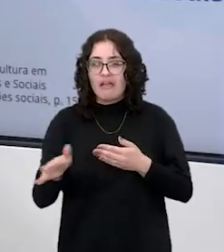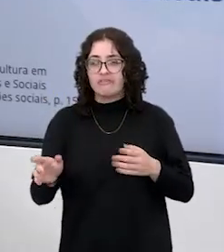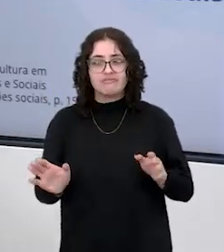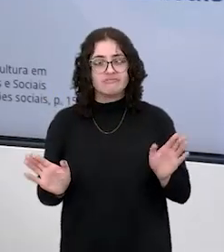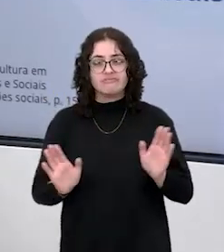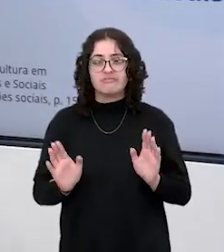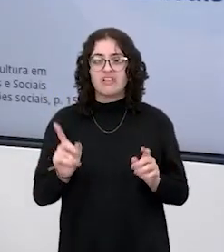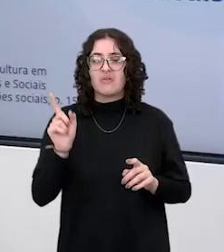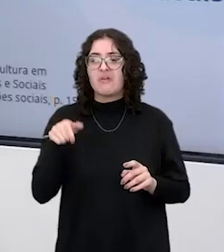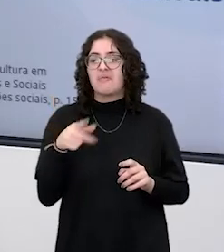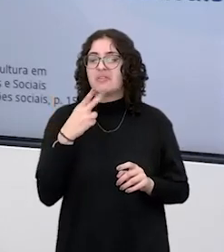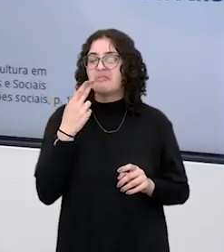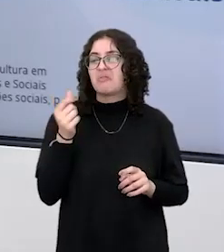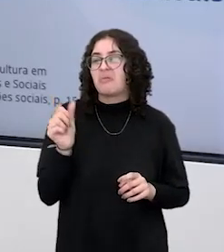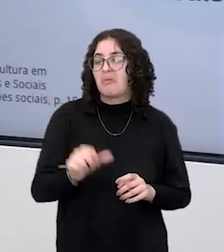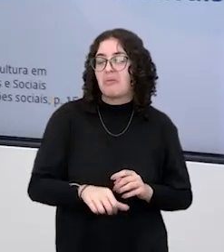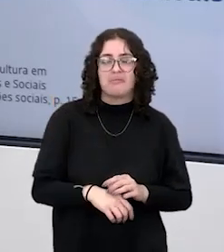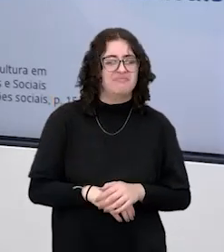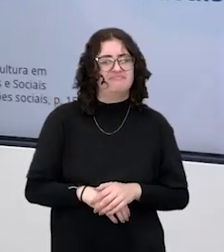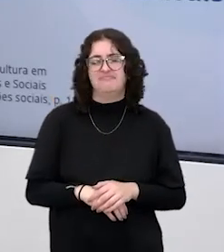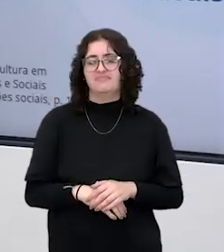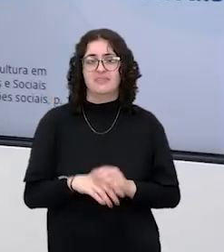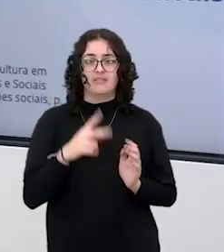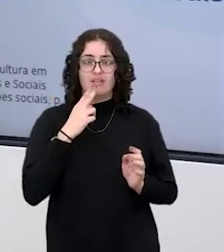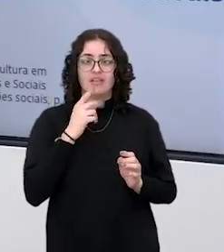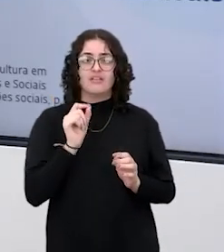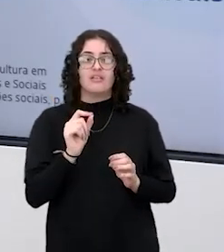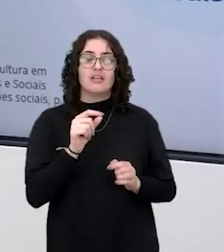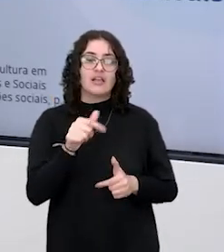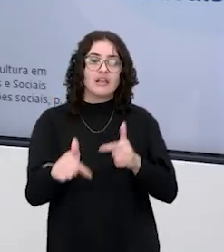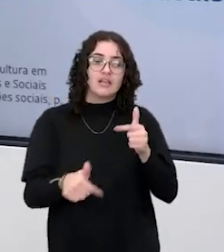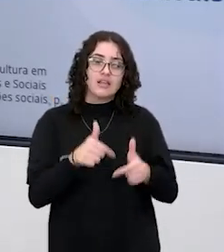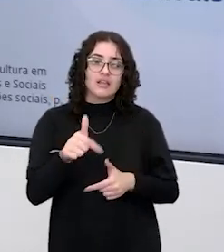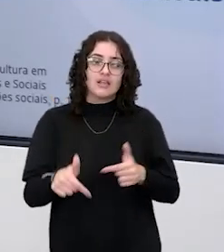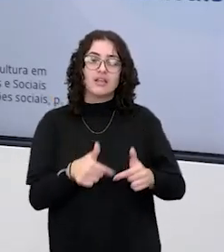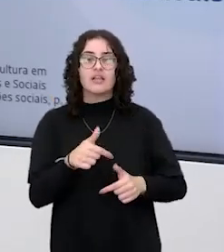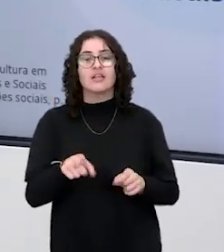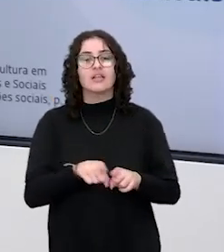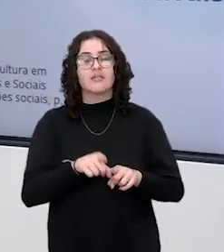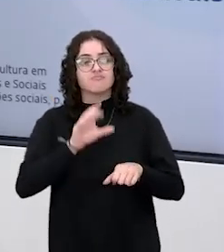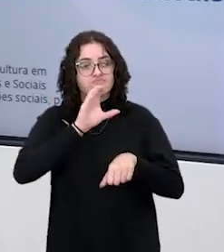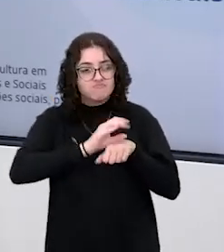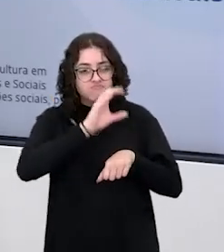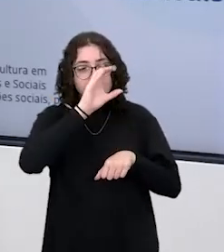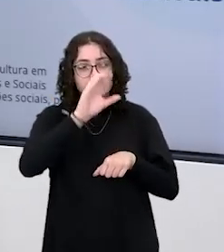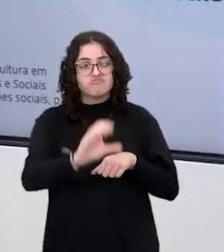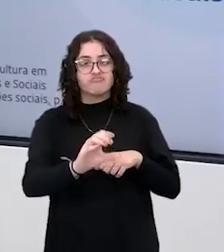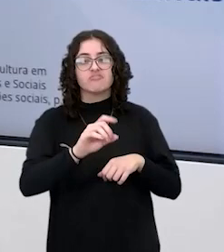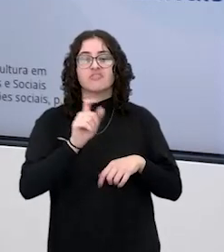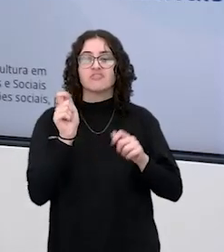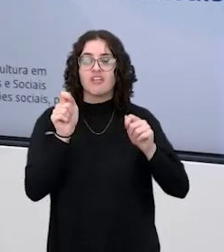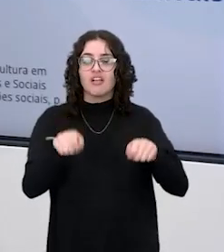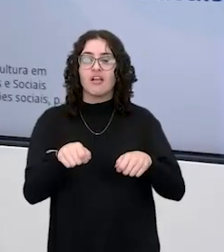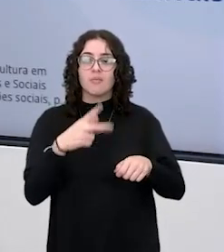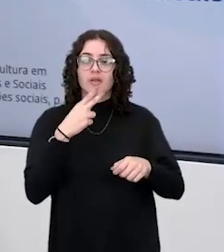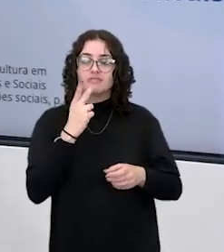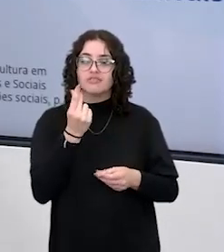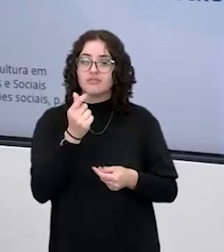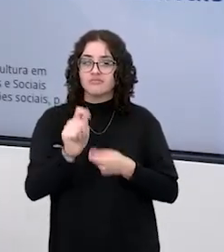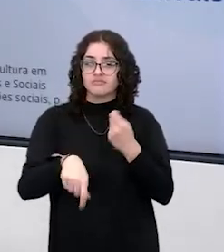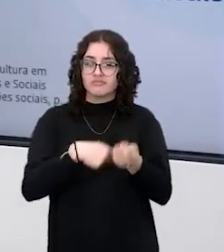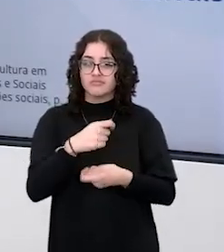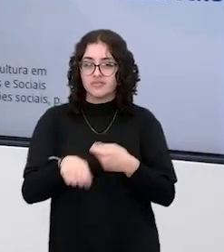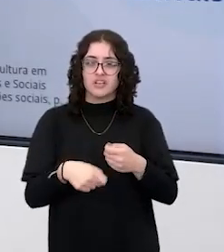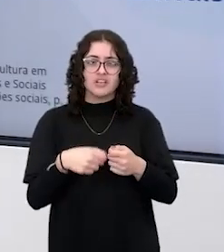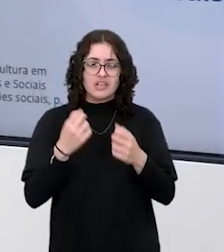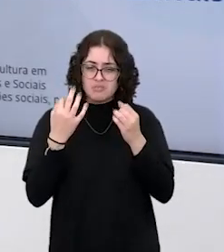isso não é supérfluo. Isso gera emprego, gera investimento, faz a economia girar. Por